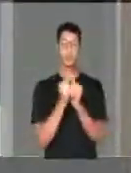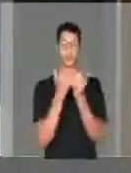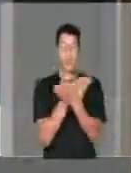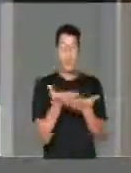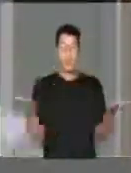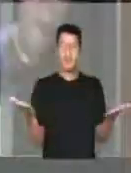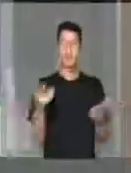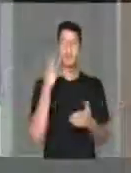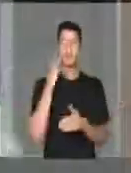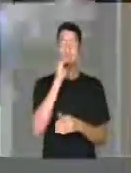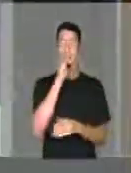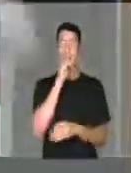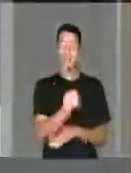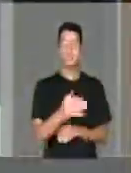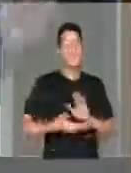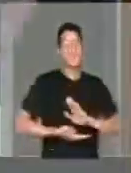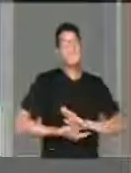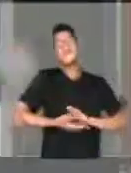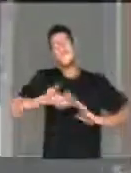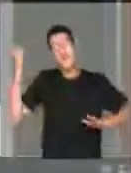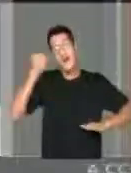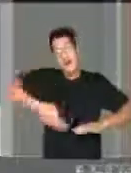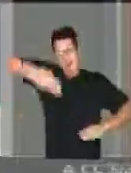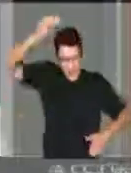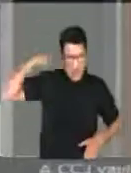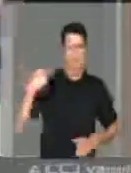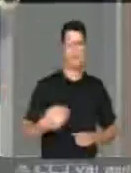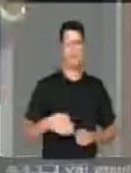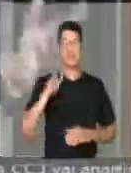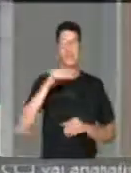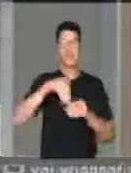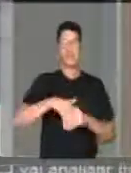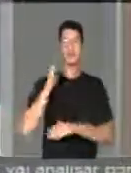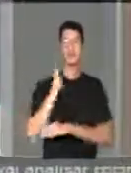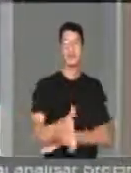vocês para dizer fora Temer, direta já. Presidente.